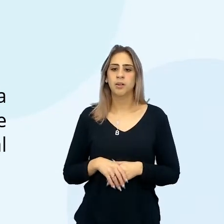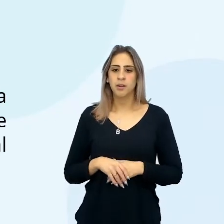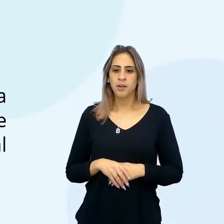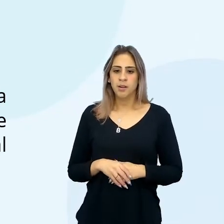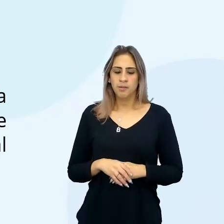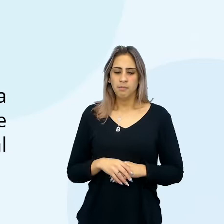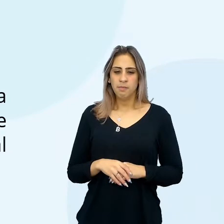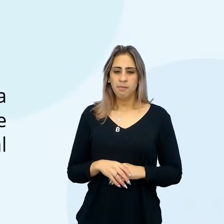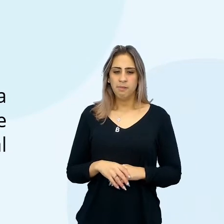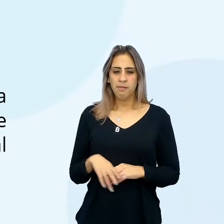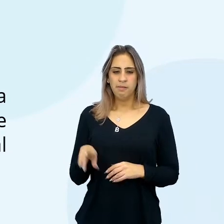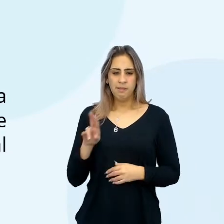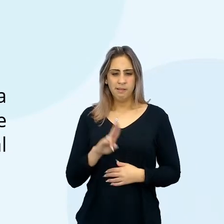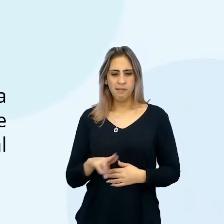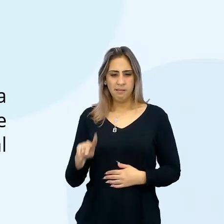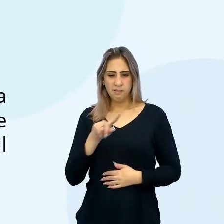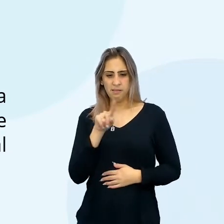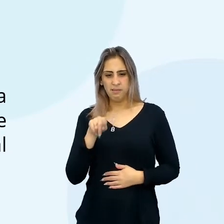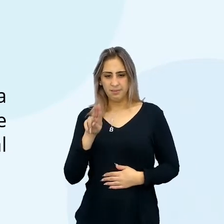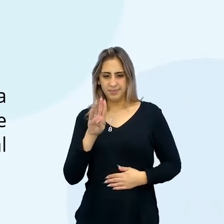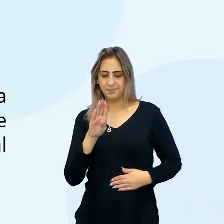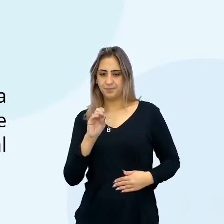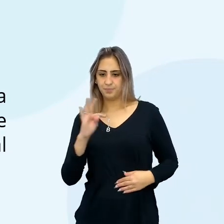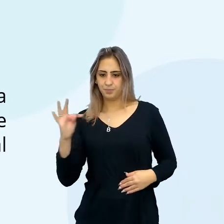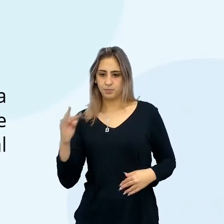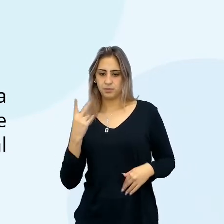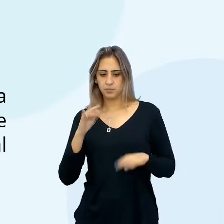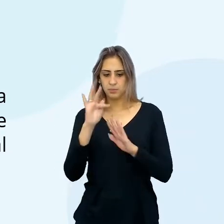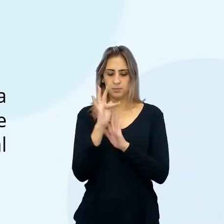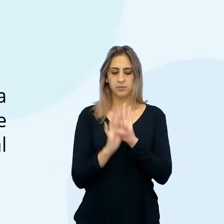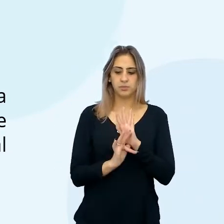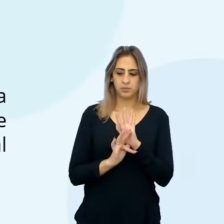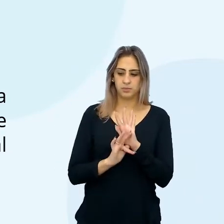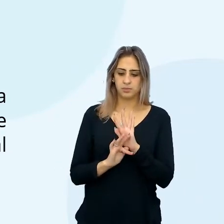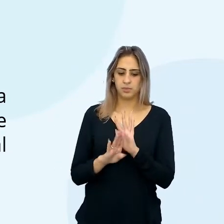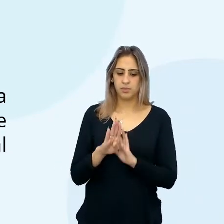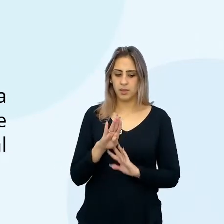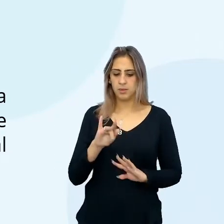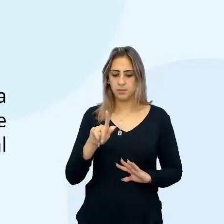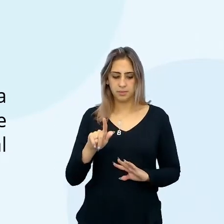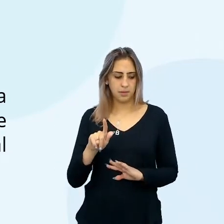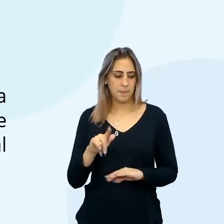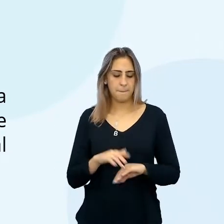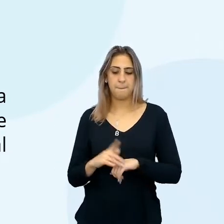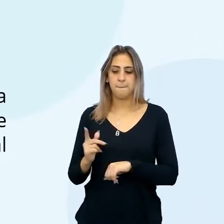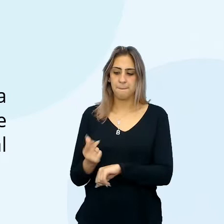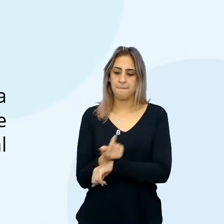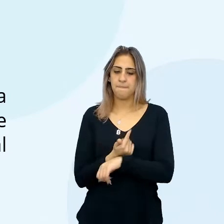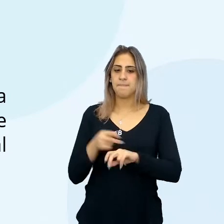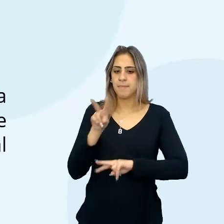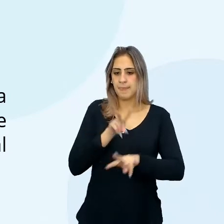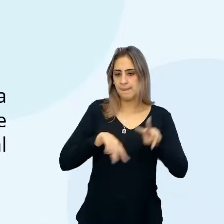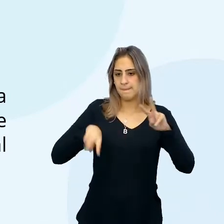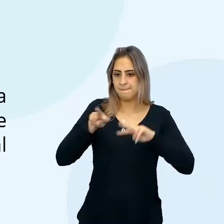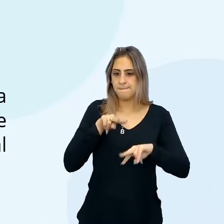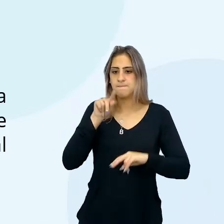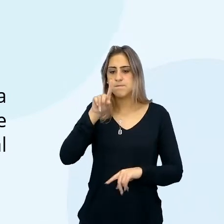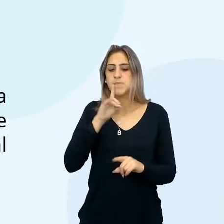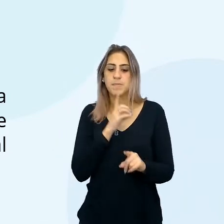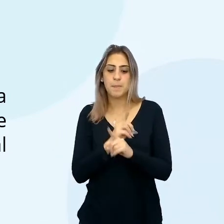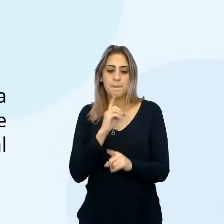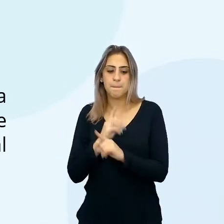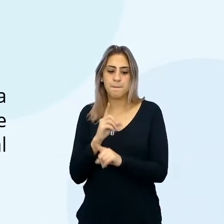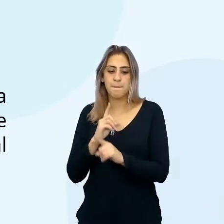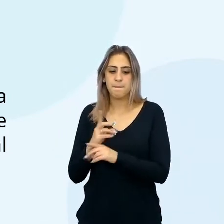a professora Zuboff, no seu texto Big Other, né, Capitalismo de Vigilância, ela encontra